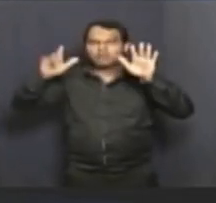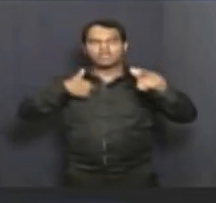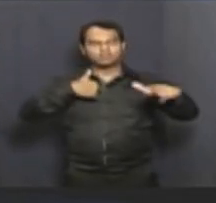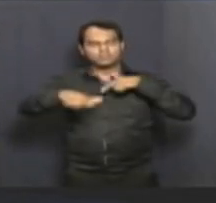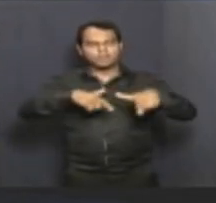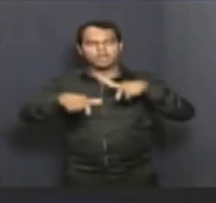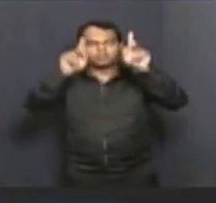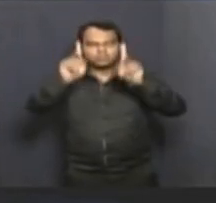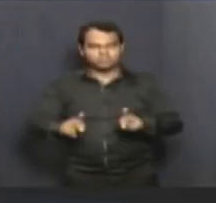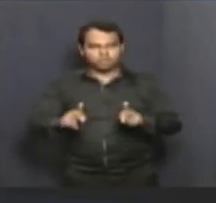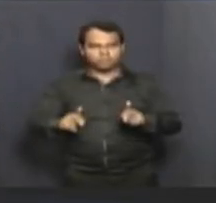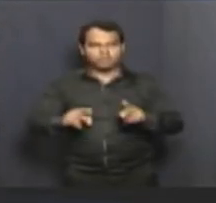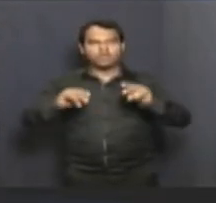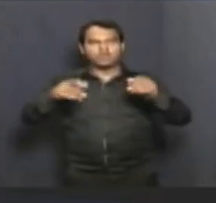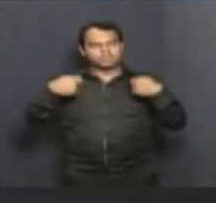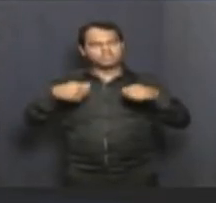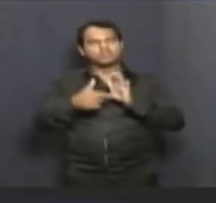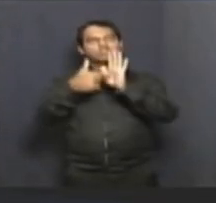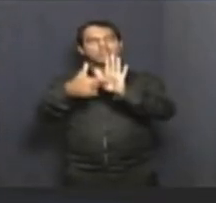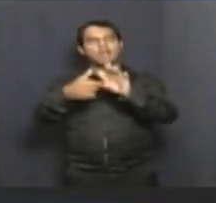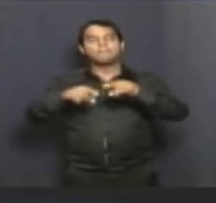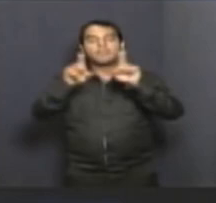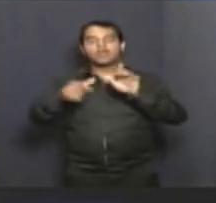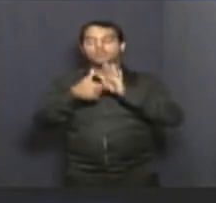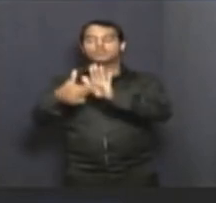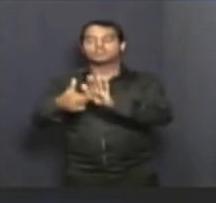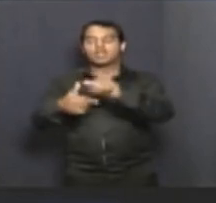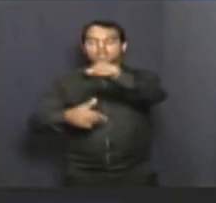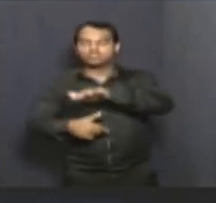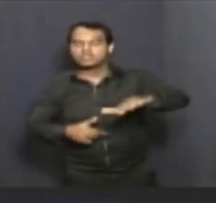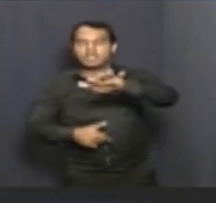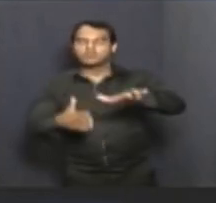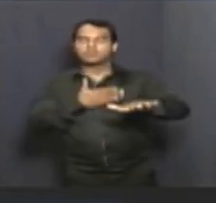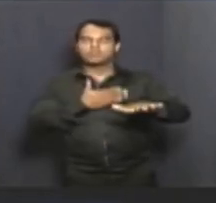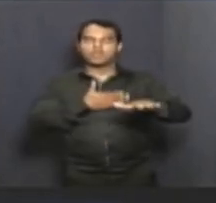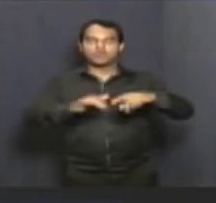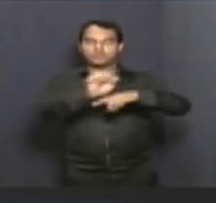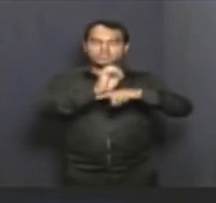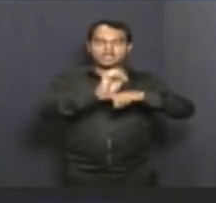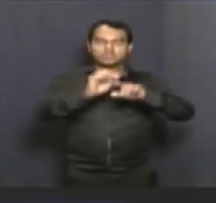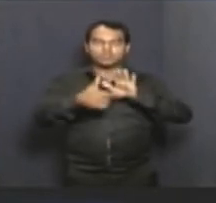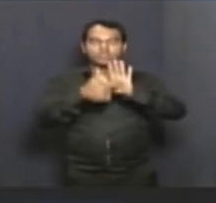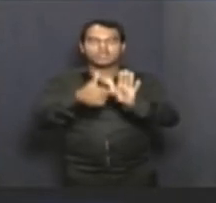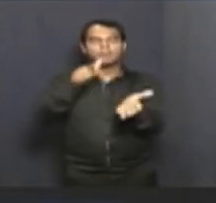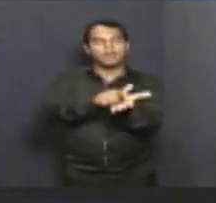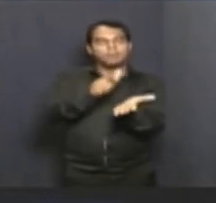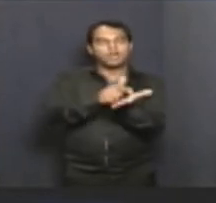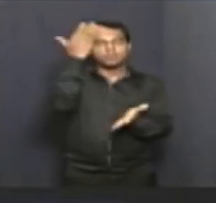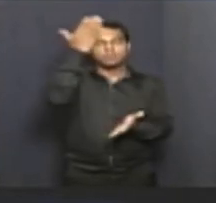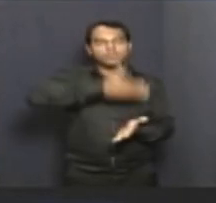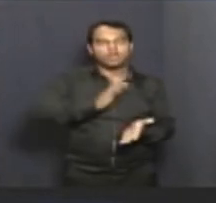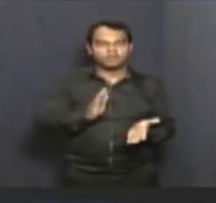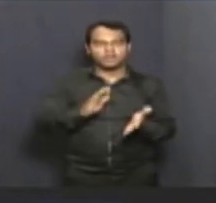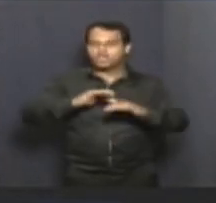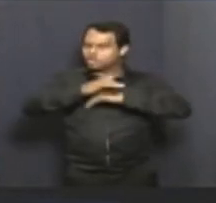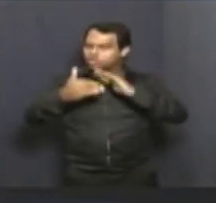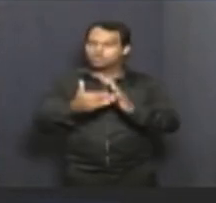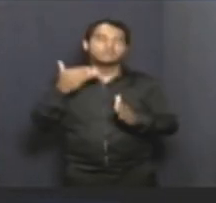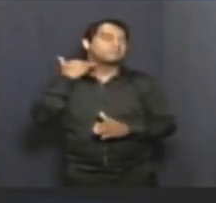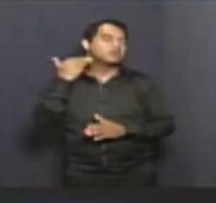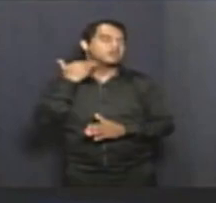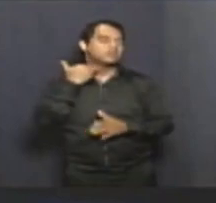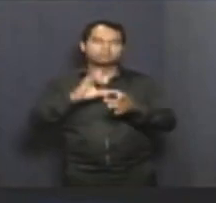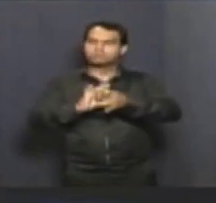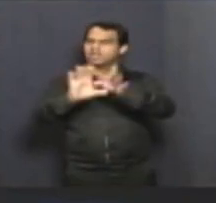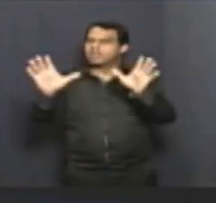tem que prestar contas agora eu vou prestar contas à sociedade do meu estado mostrar os documentos e toda a movimentação na minha conta está